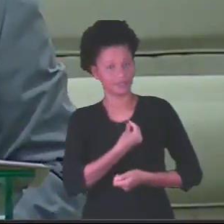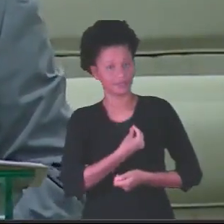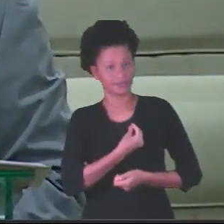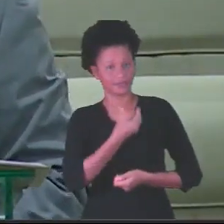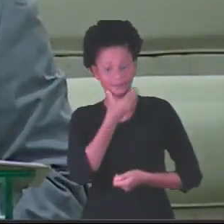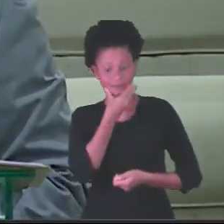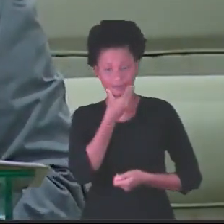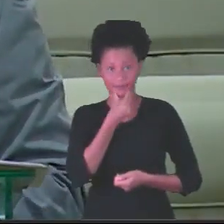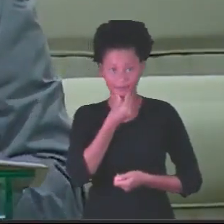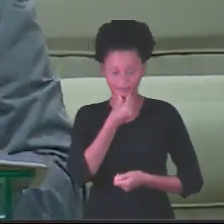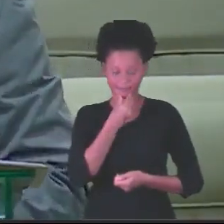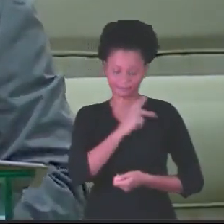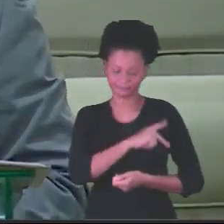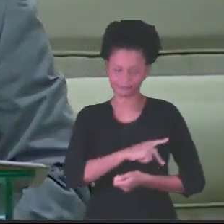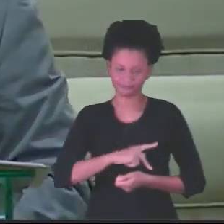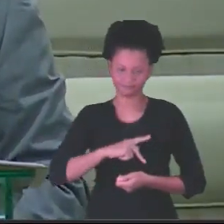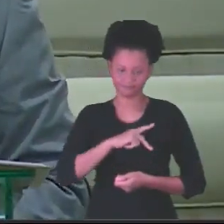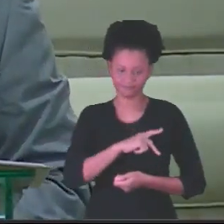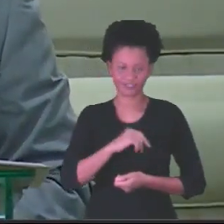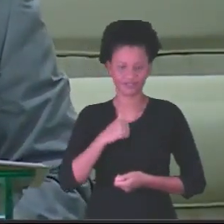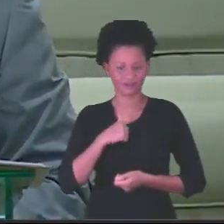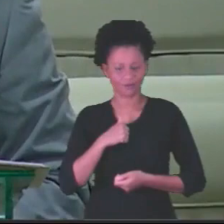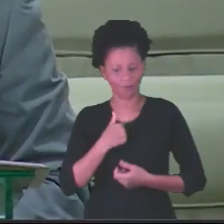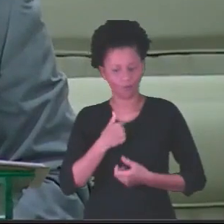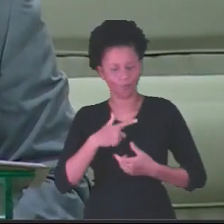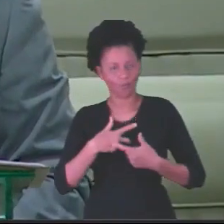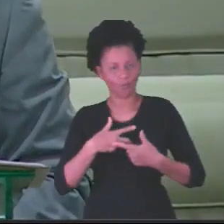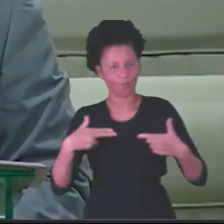o paulo vai falar das suas intimidades